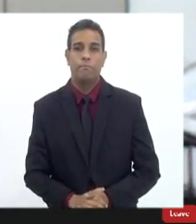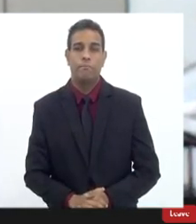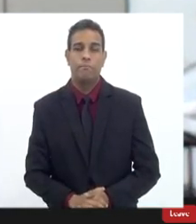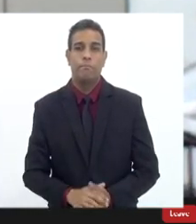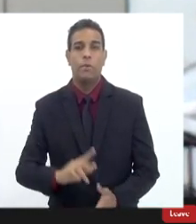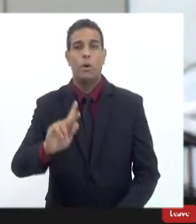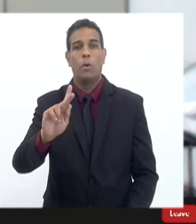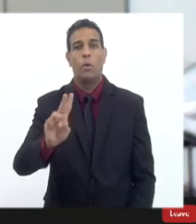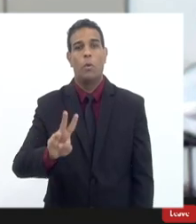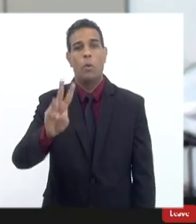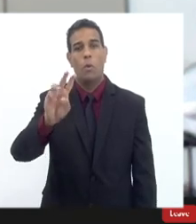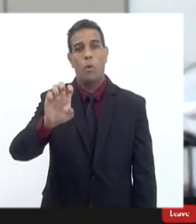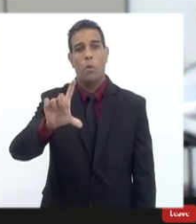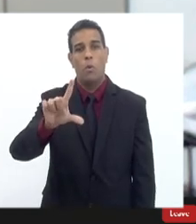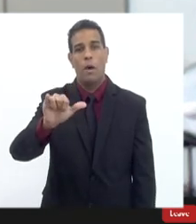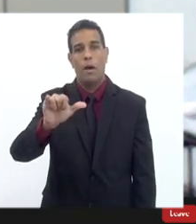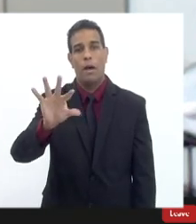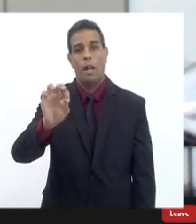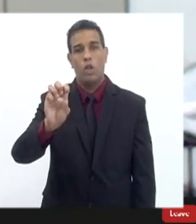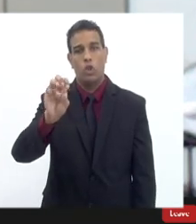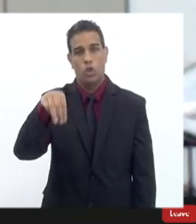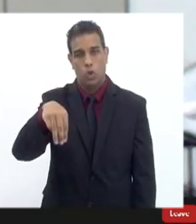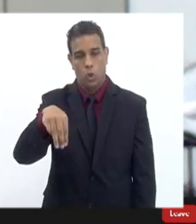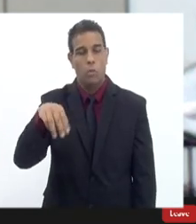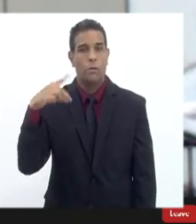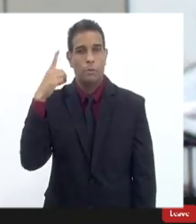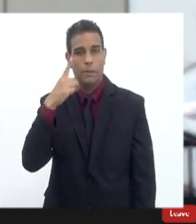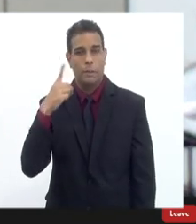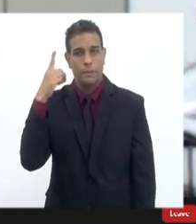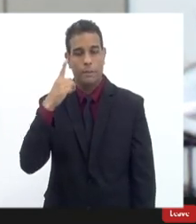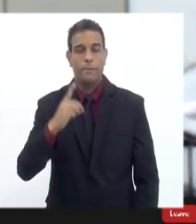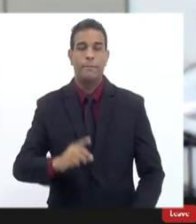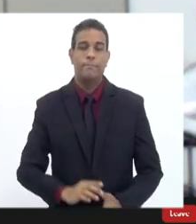Wellington José também está aqui conosco.